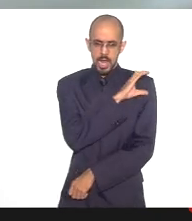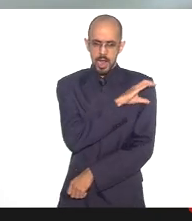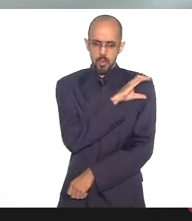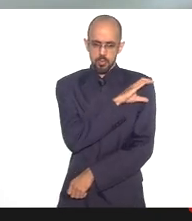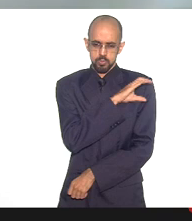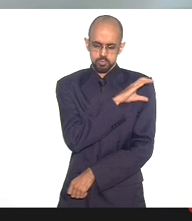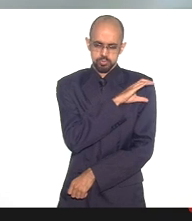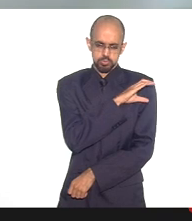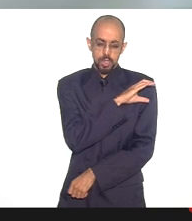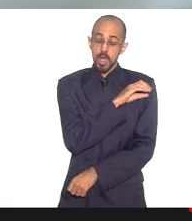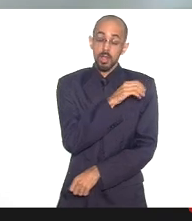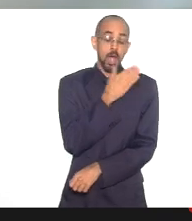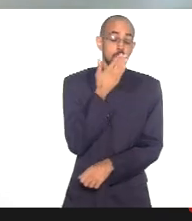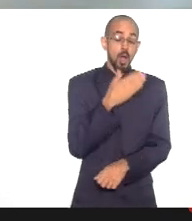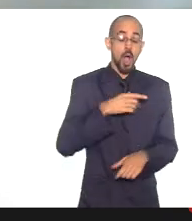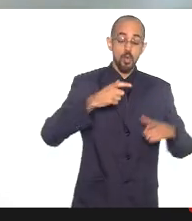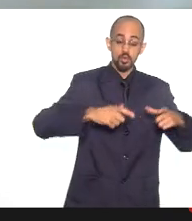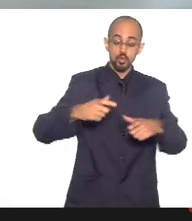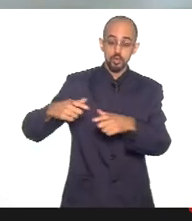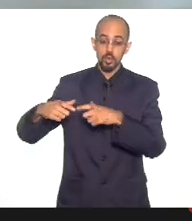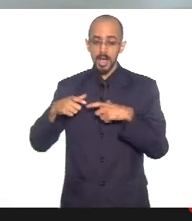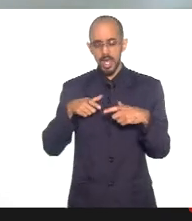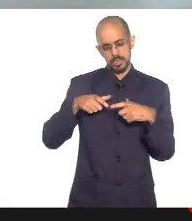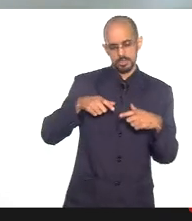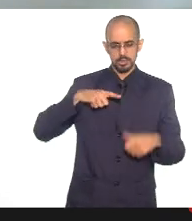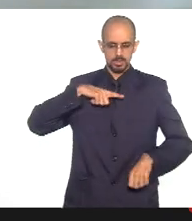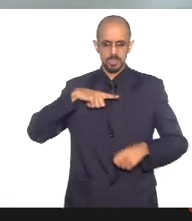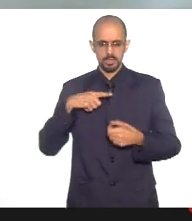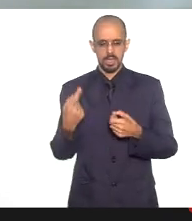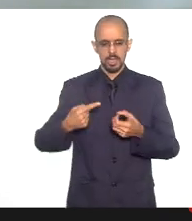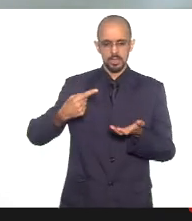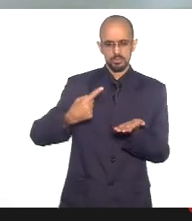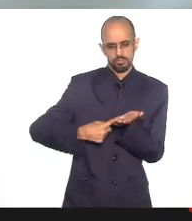envolveriam? Que campos envolveriam?